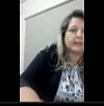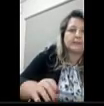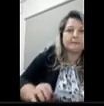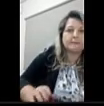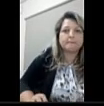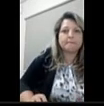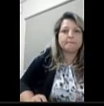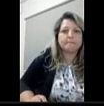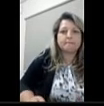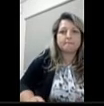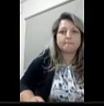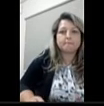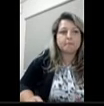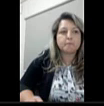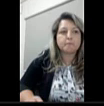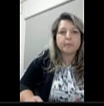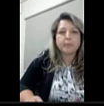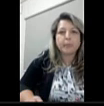pode passar.